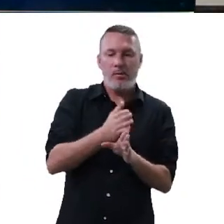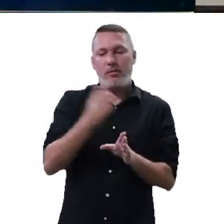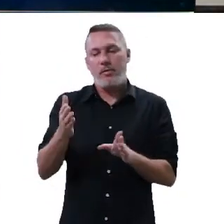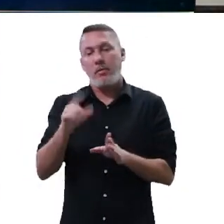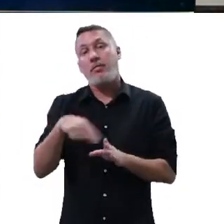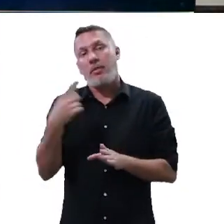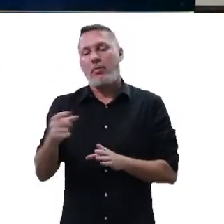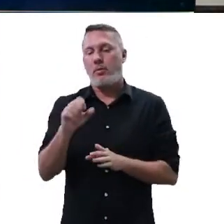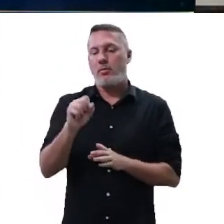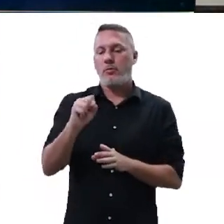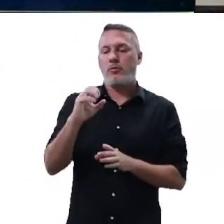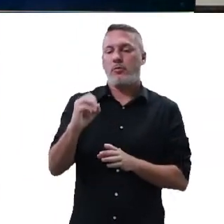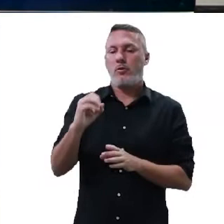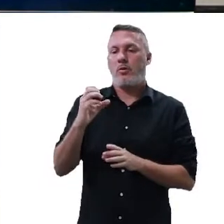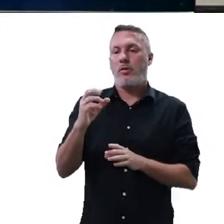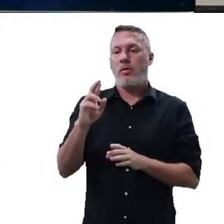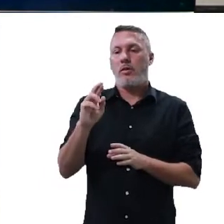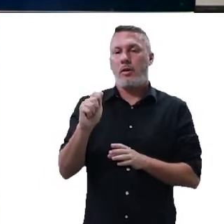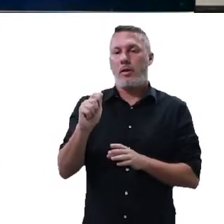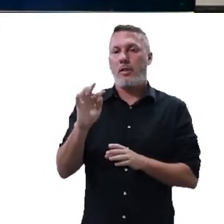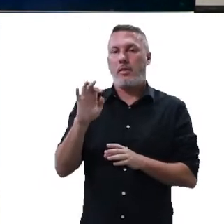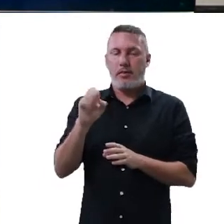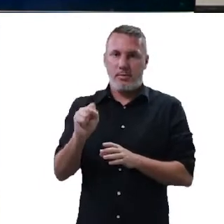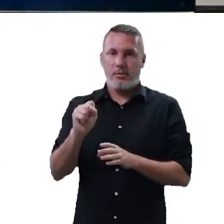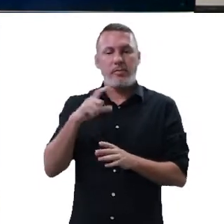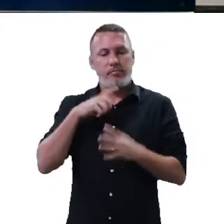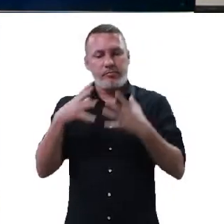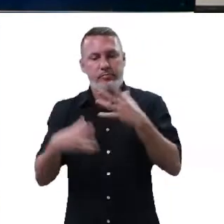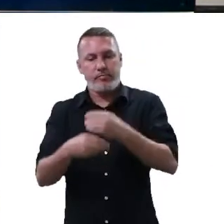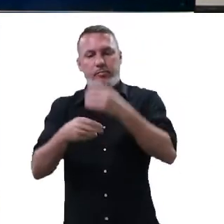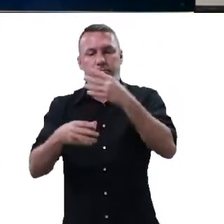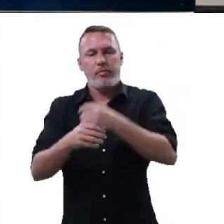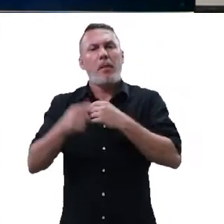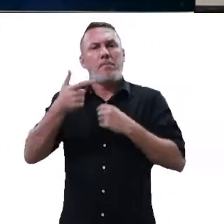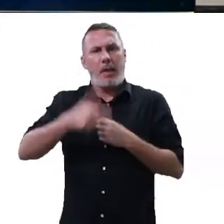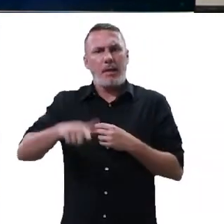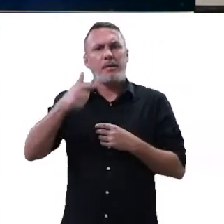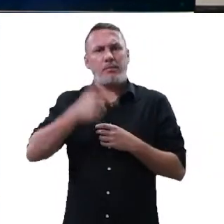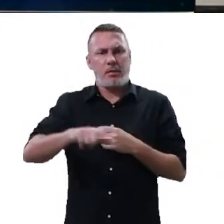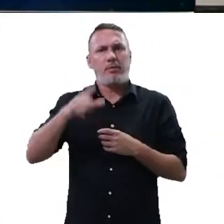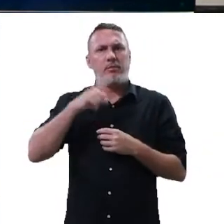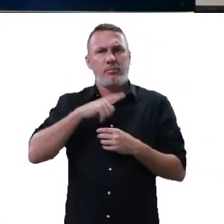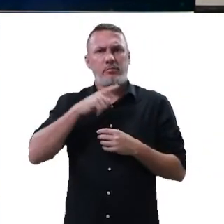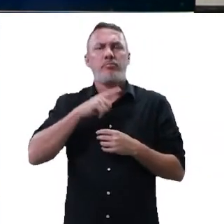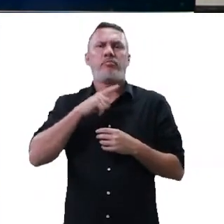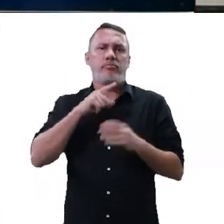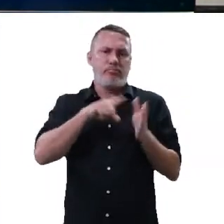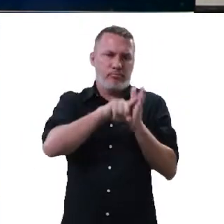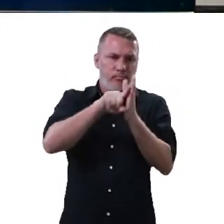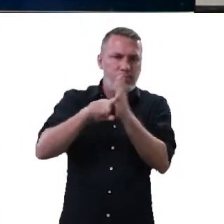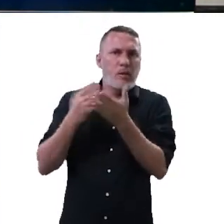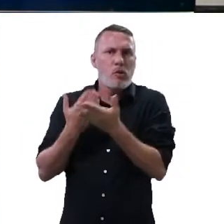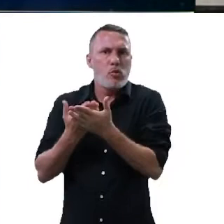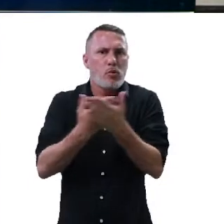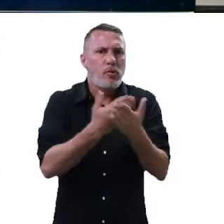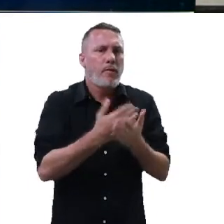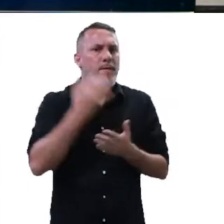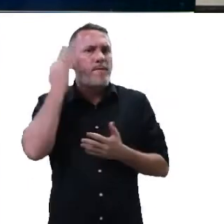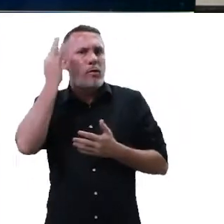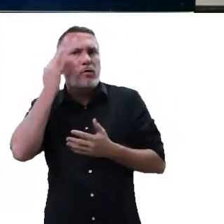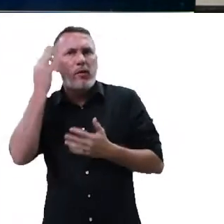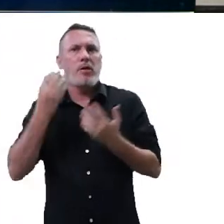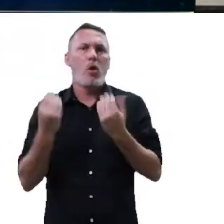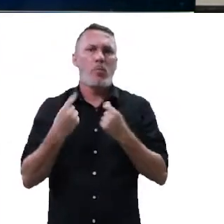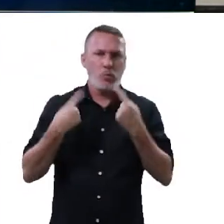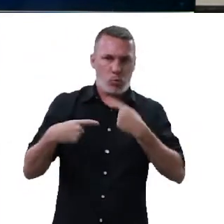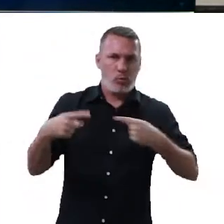período depois de Sócrates. Nesse momento, a filosofia vai agregar alguns outros elementos como objeto do seu estudo